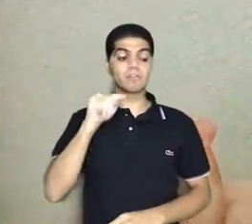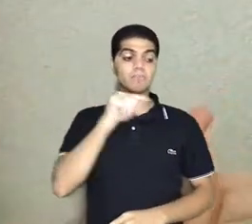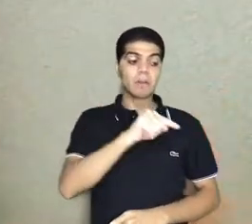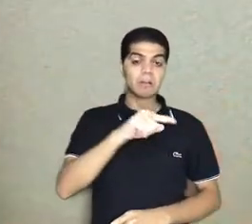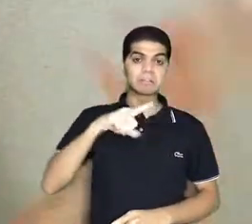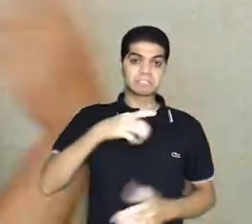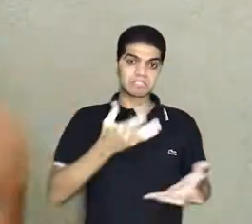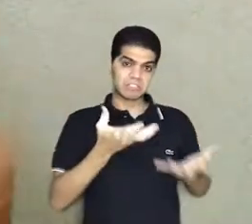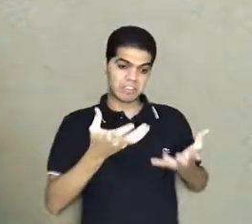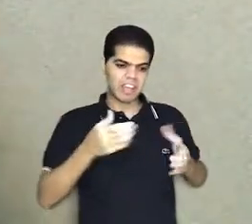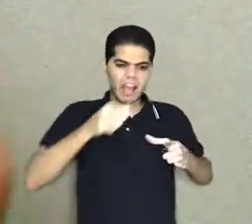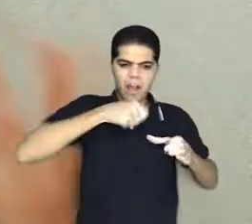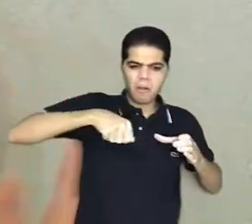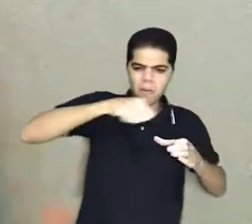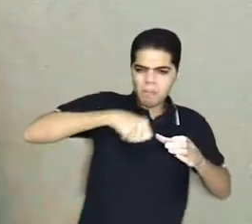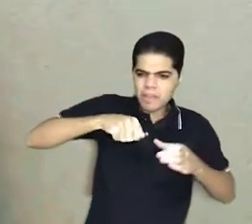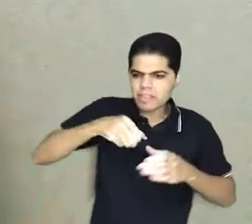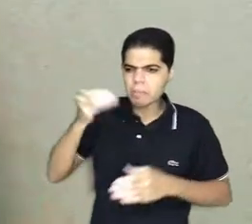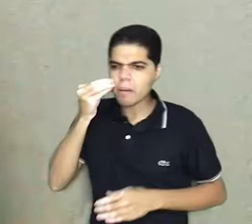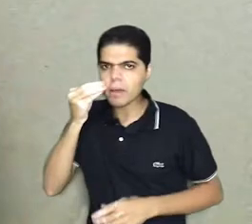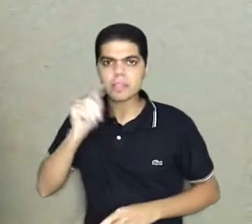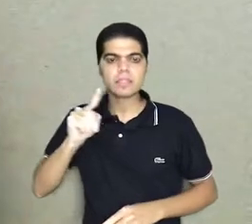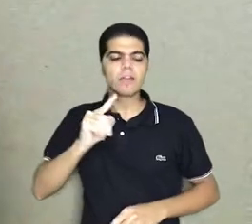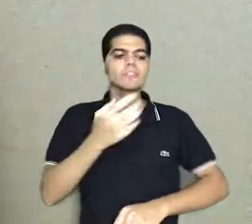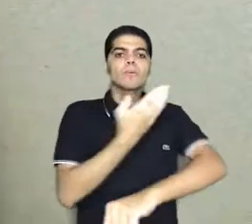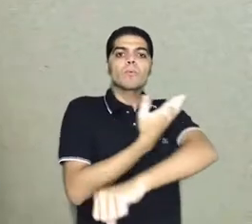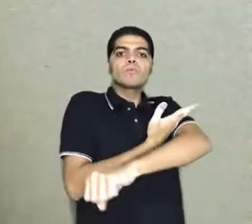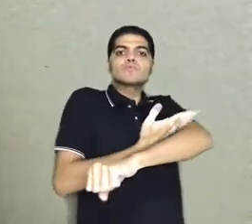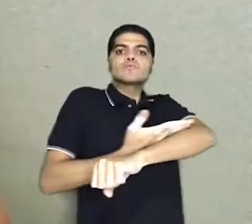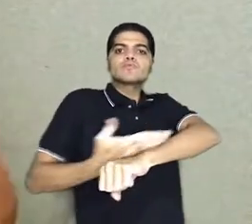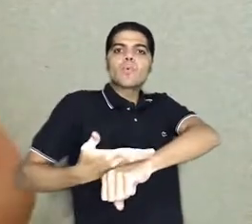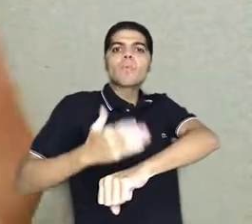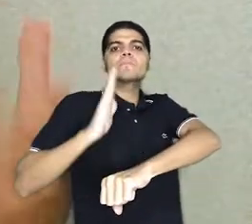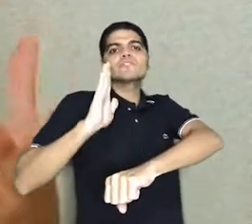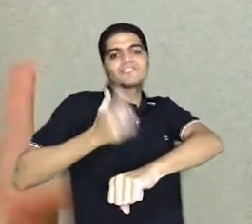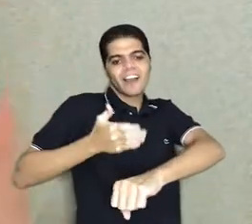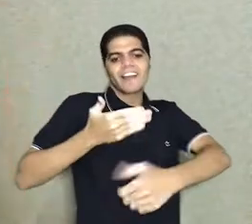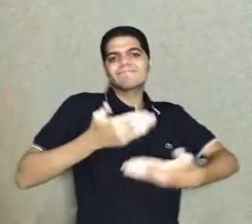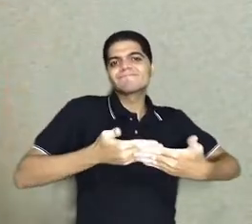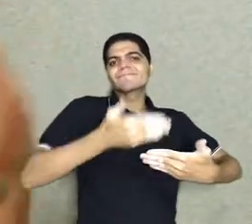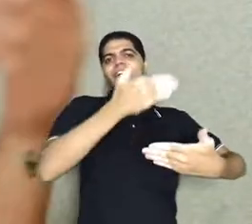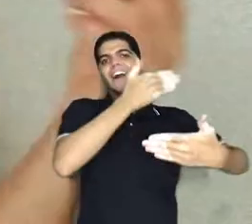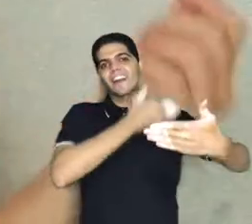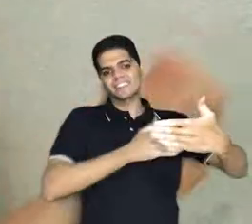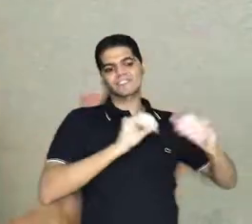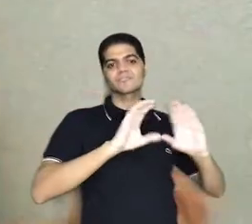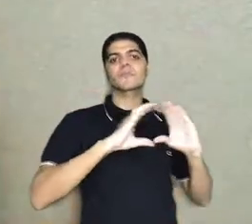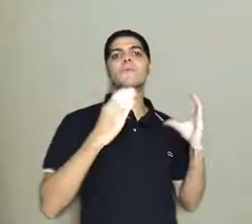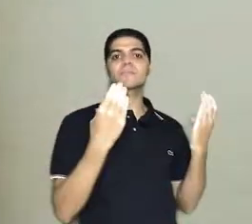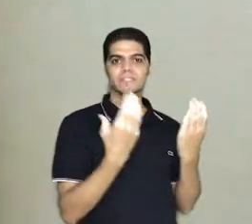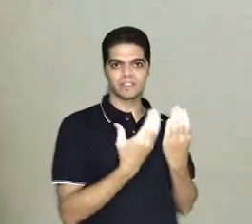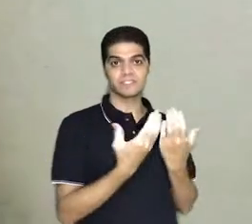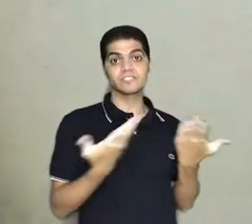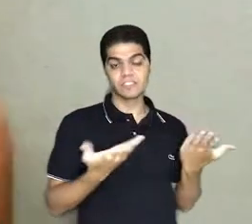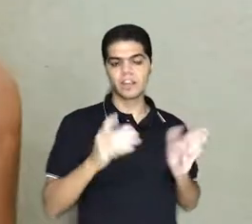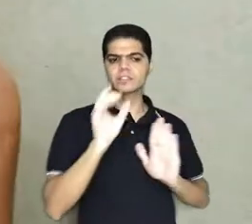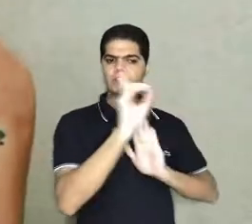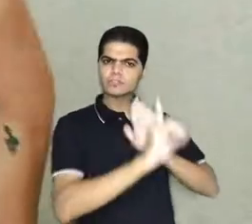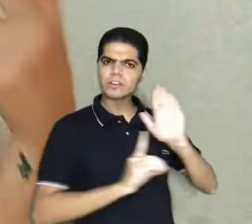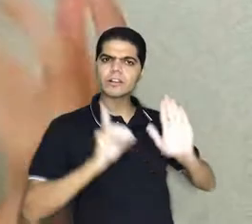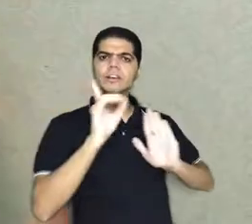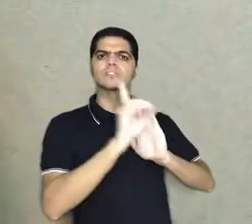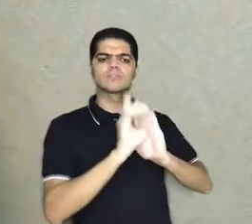e maridos. Isso já era típico daquela irmandade. E elas, há registros em declarações